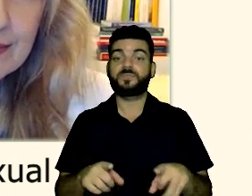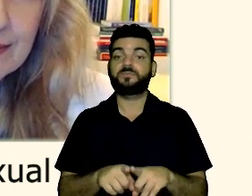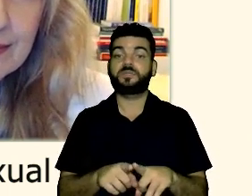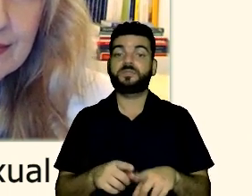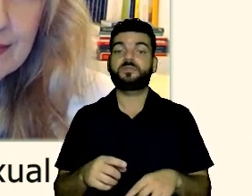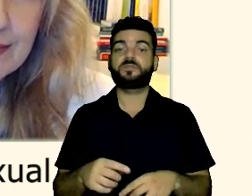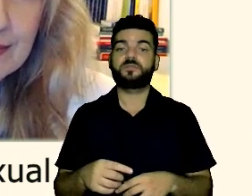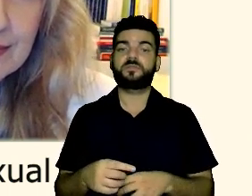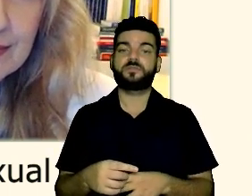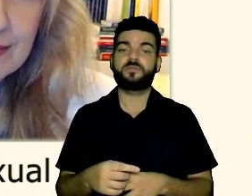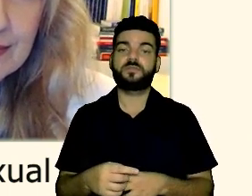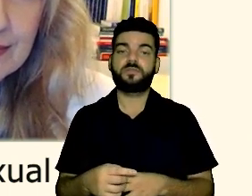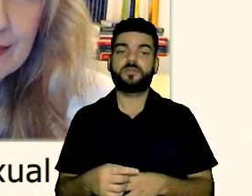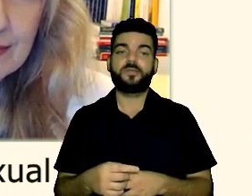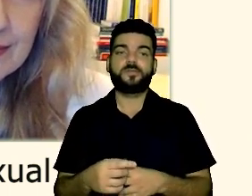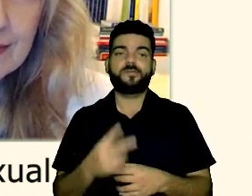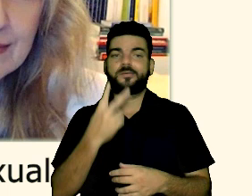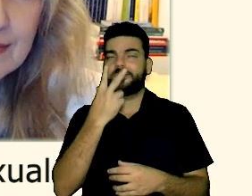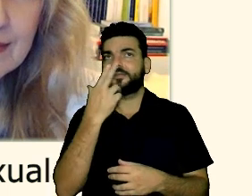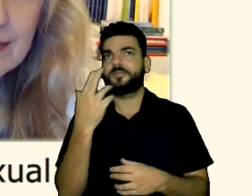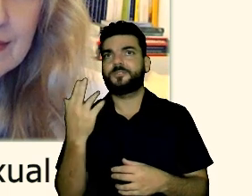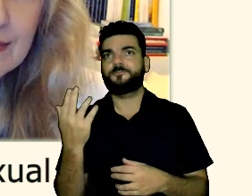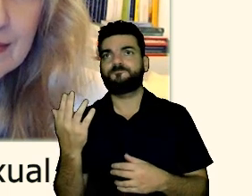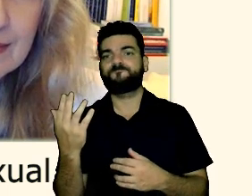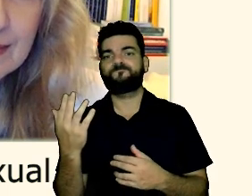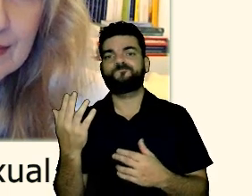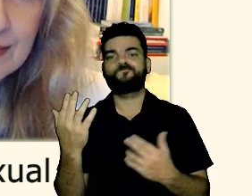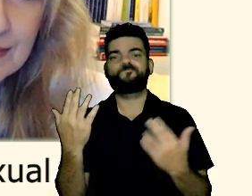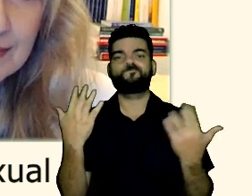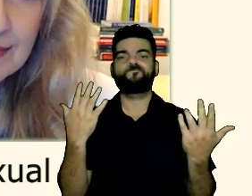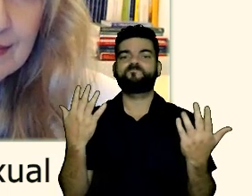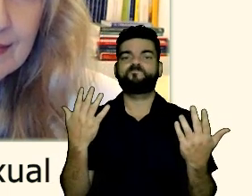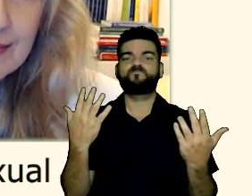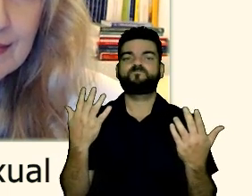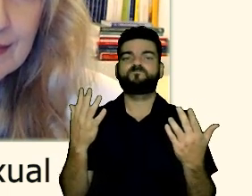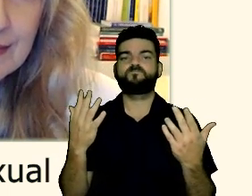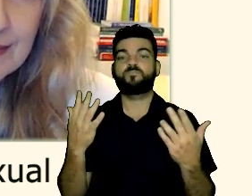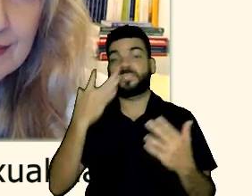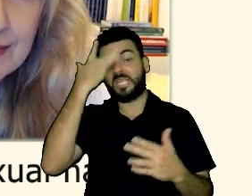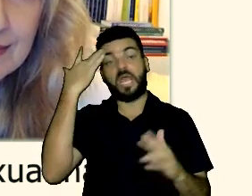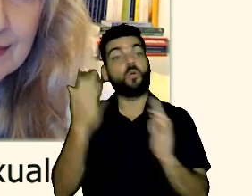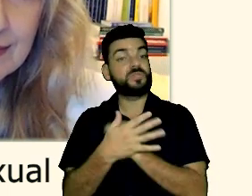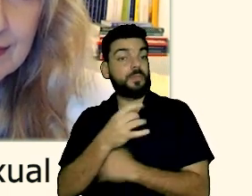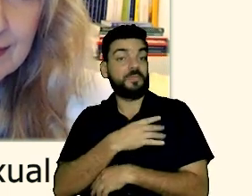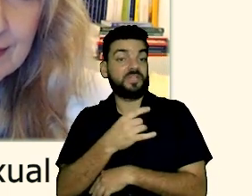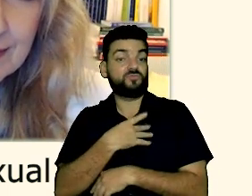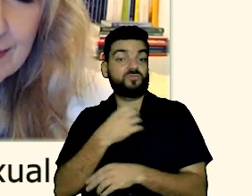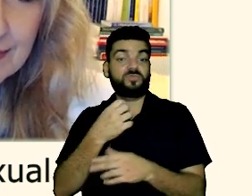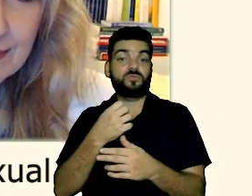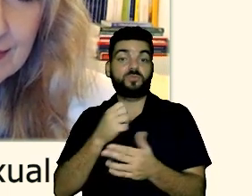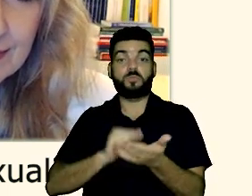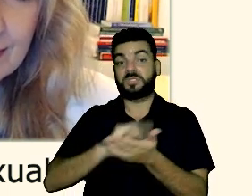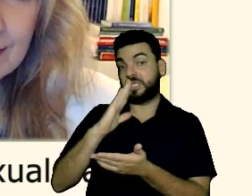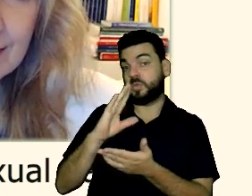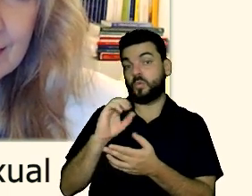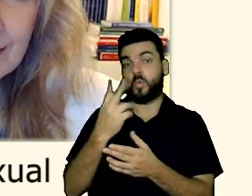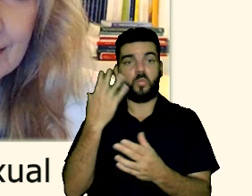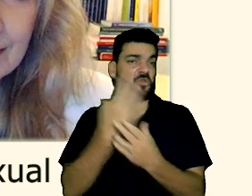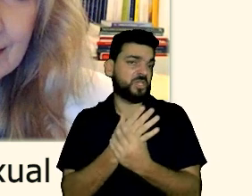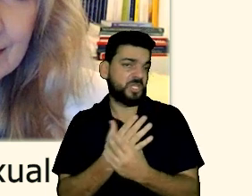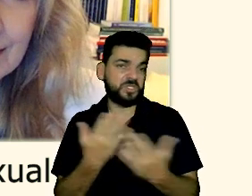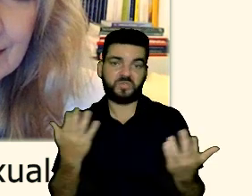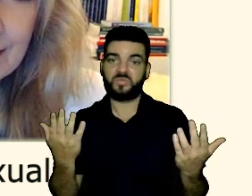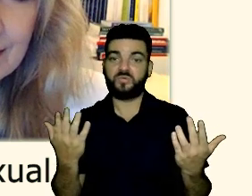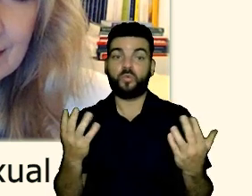ver qual é a melhor forma da instituição lidar com essa situação, né? É, de fato, também é muito comum a gente ouvir